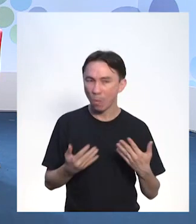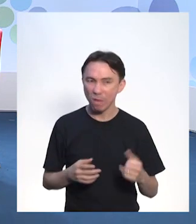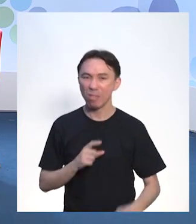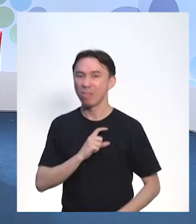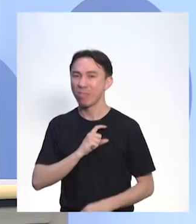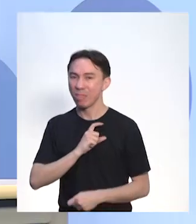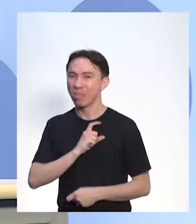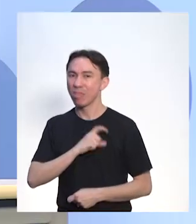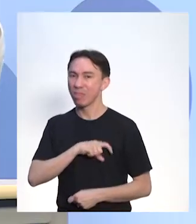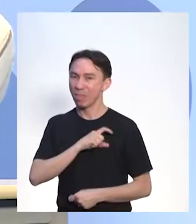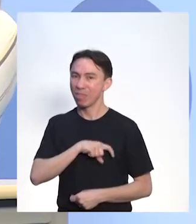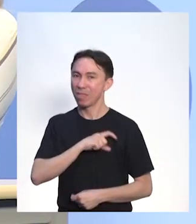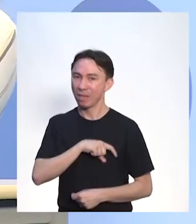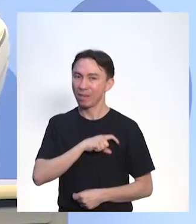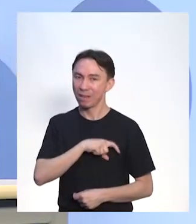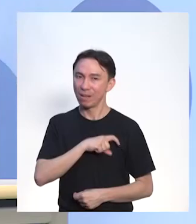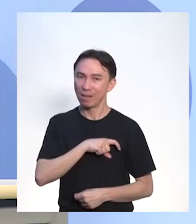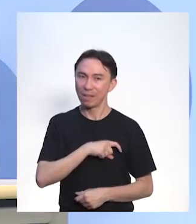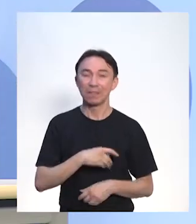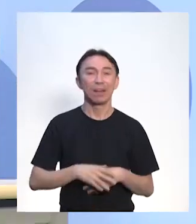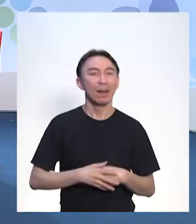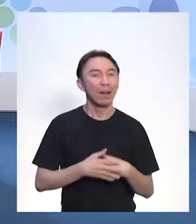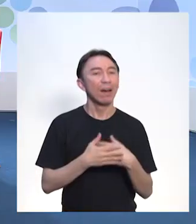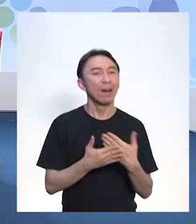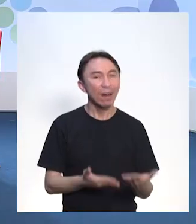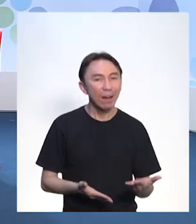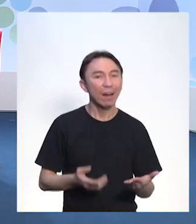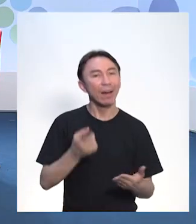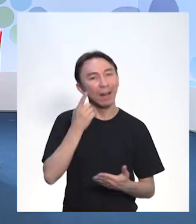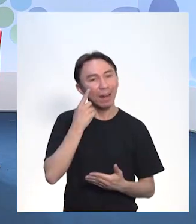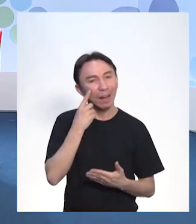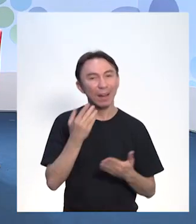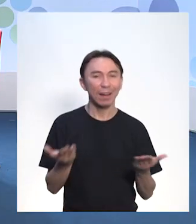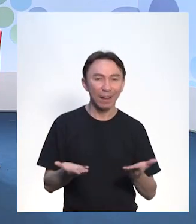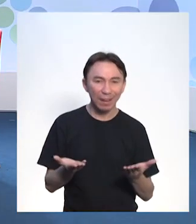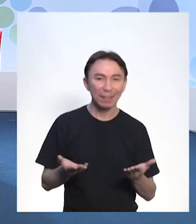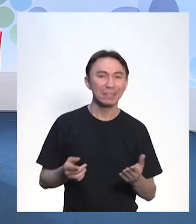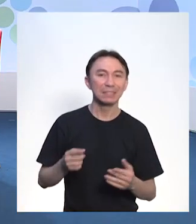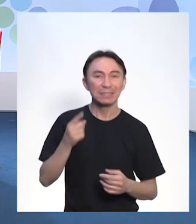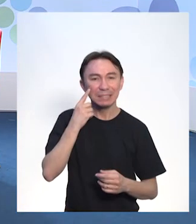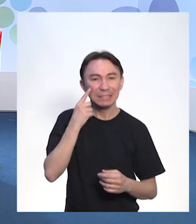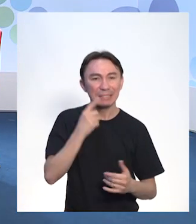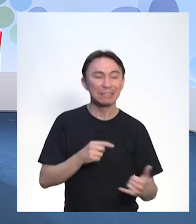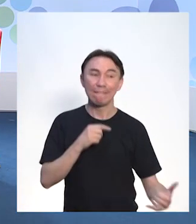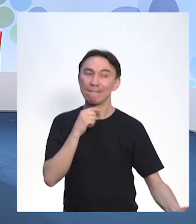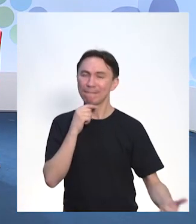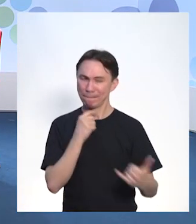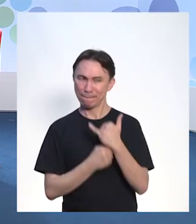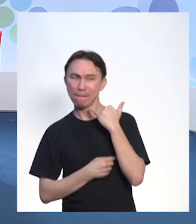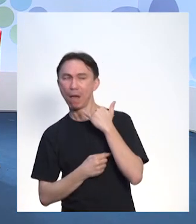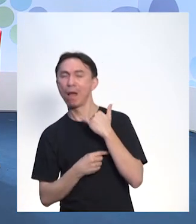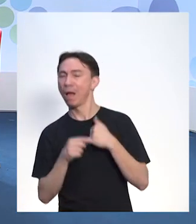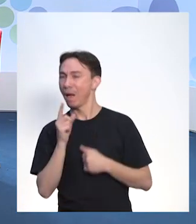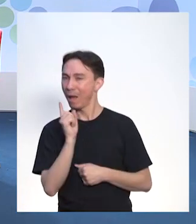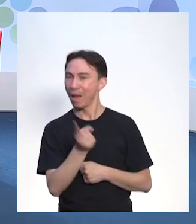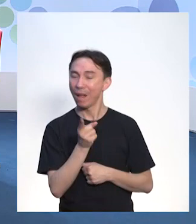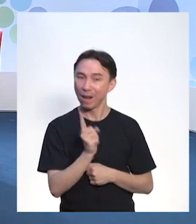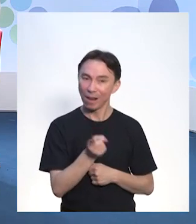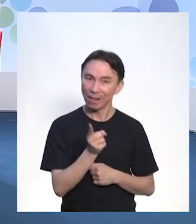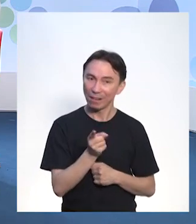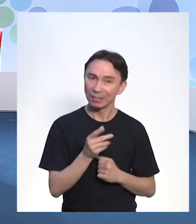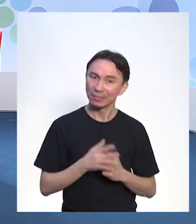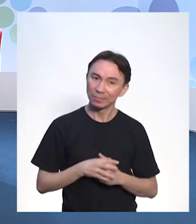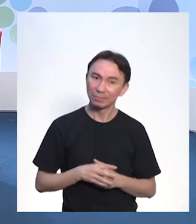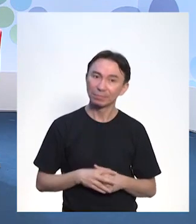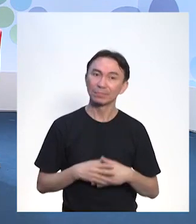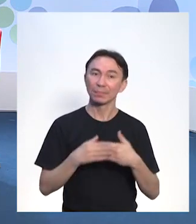até. Ah, é por isso que você chamou a Fernanda para mediar a sua aula, porque você tinha a intenção das caretas? Exatamente, mas não foi bias, mas aí é uma